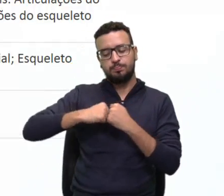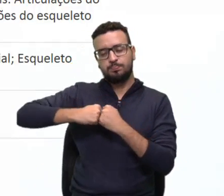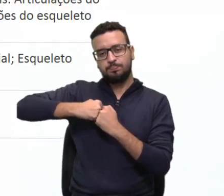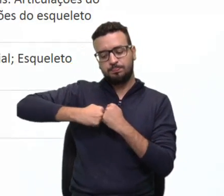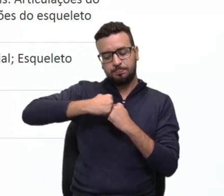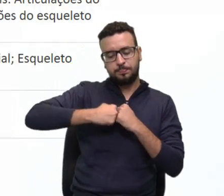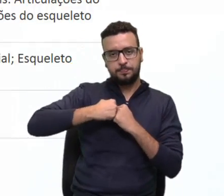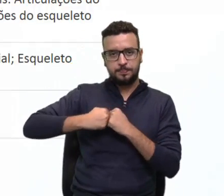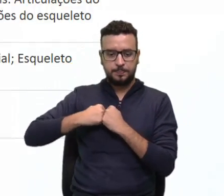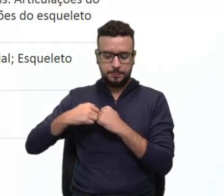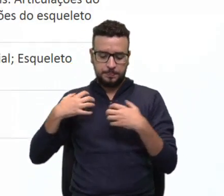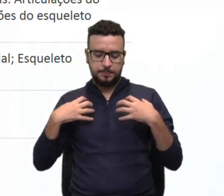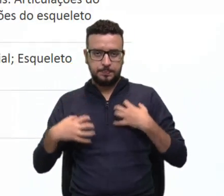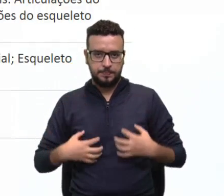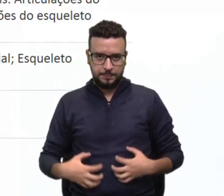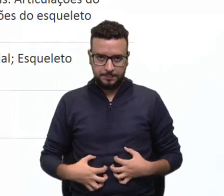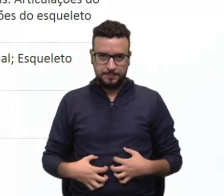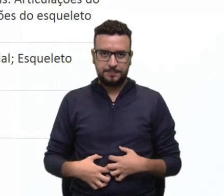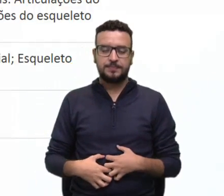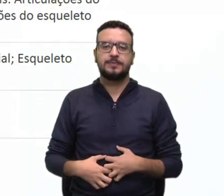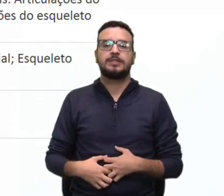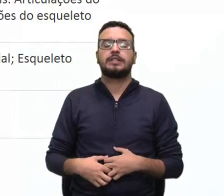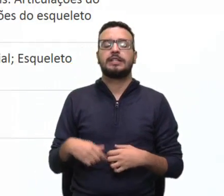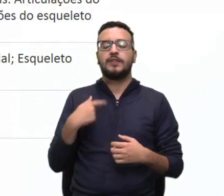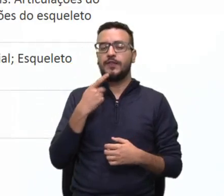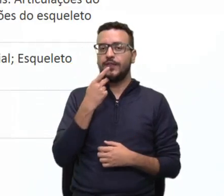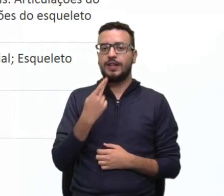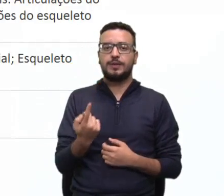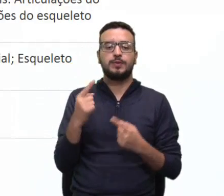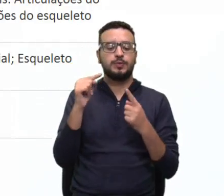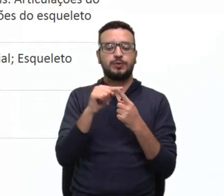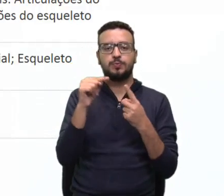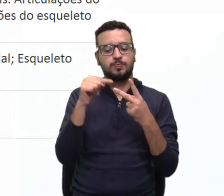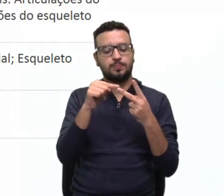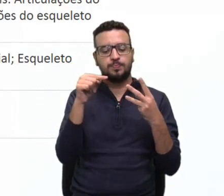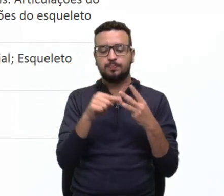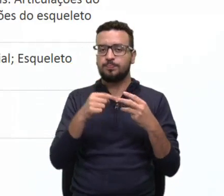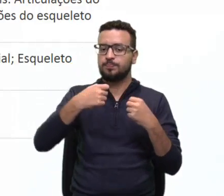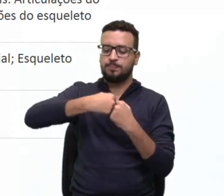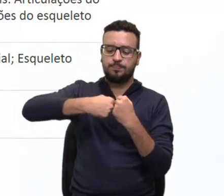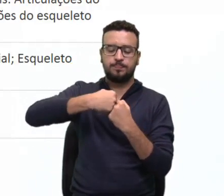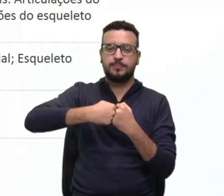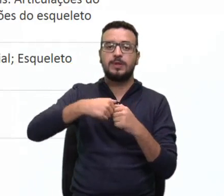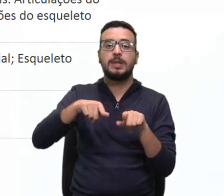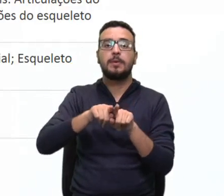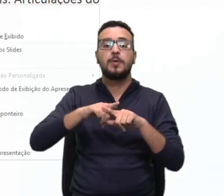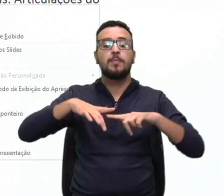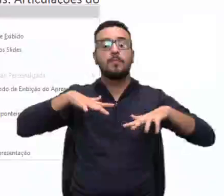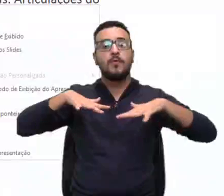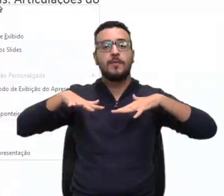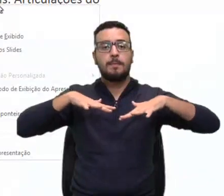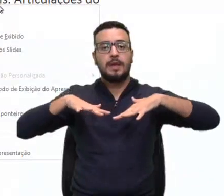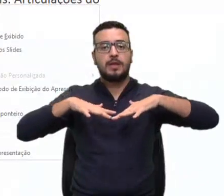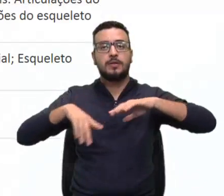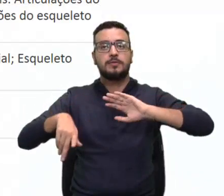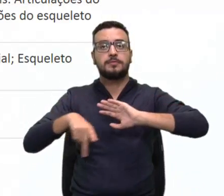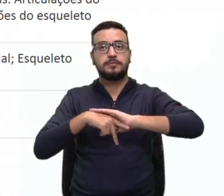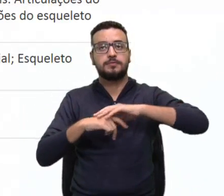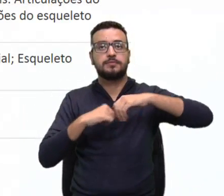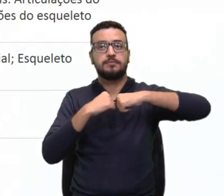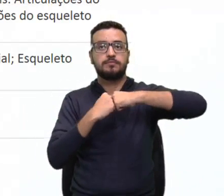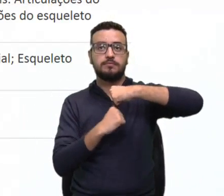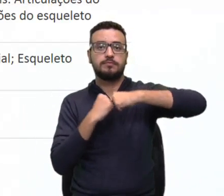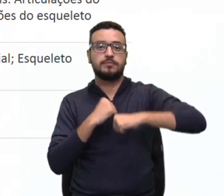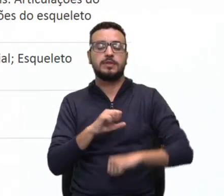relacionados. Eu vou falar sobre os tipos de articulações, os movimentos realizados pelas articulações sinoviais, que é um desses